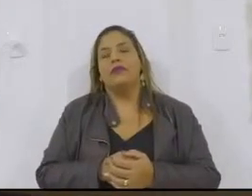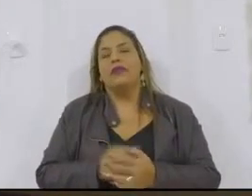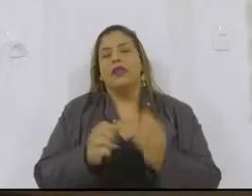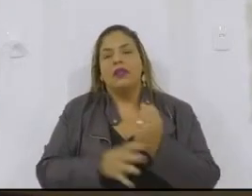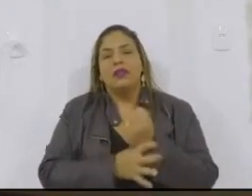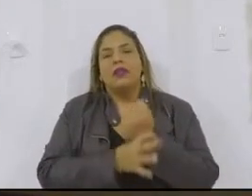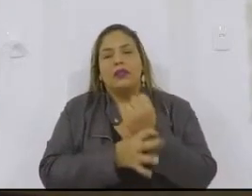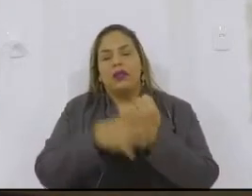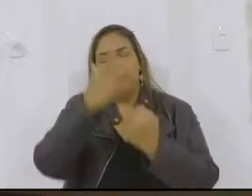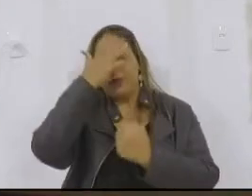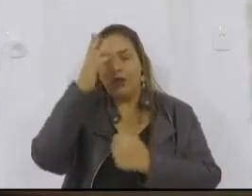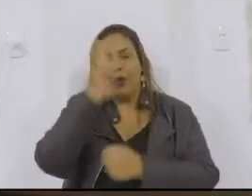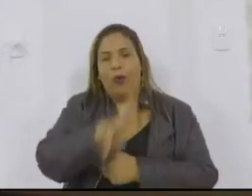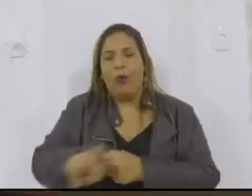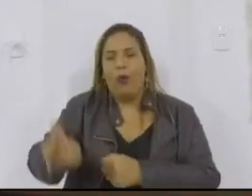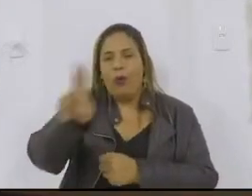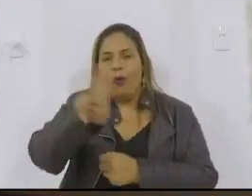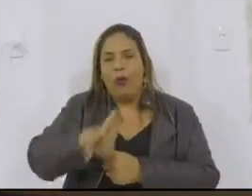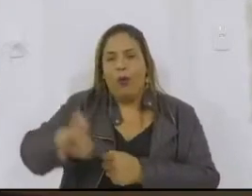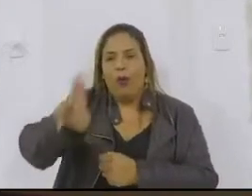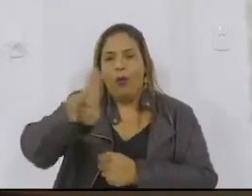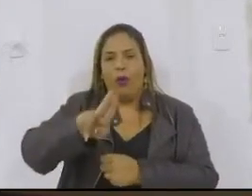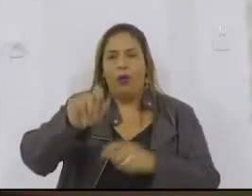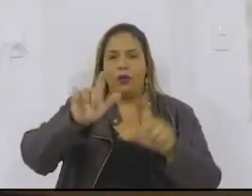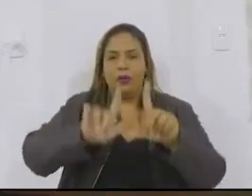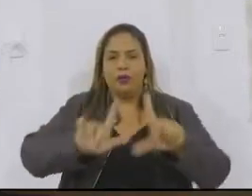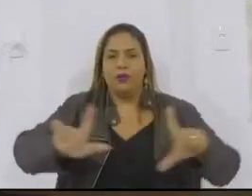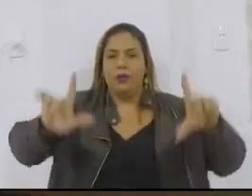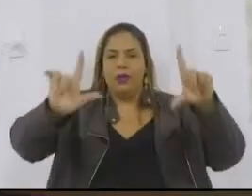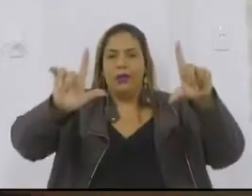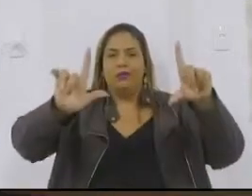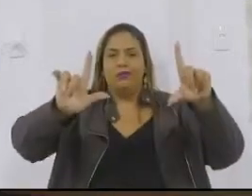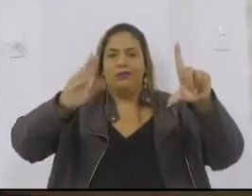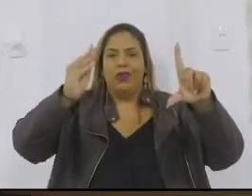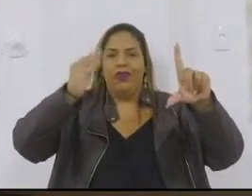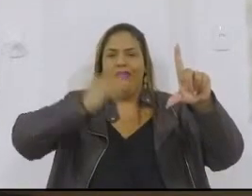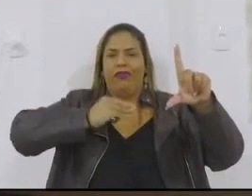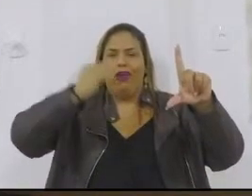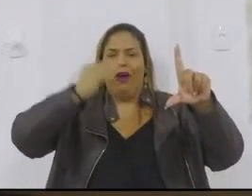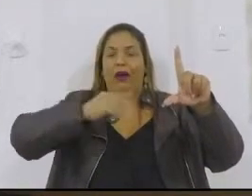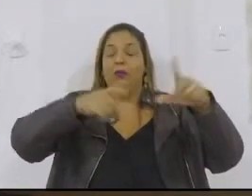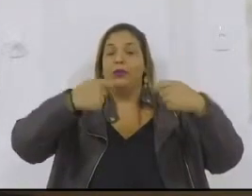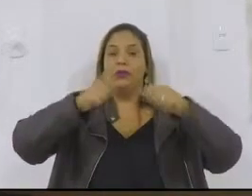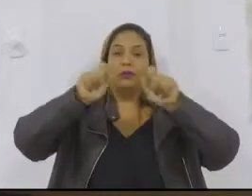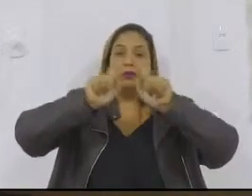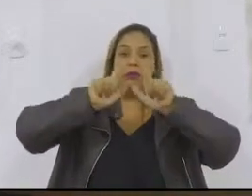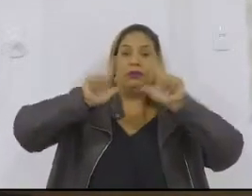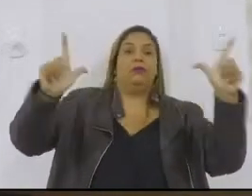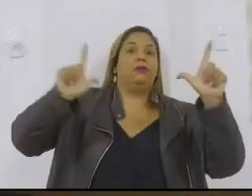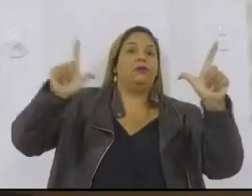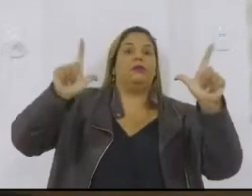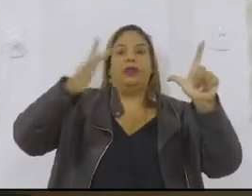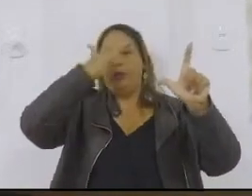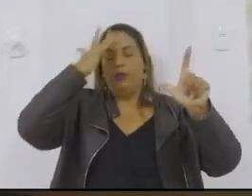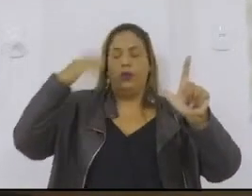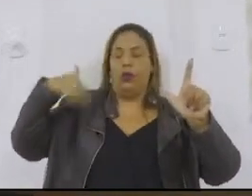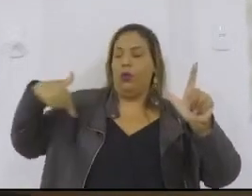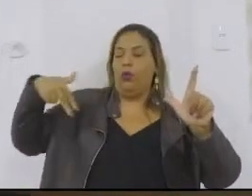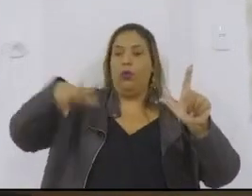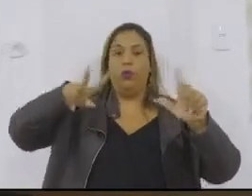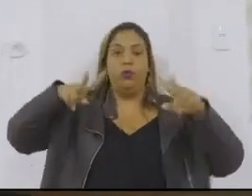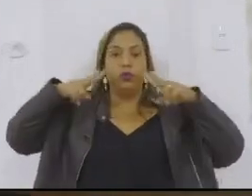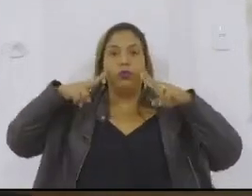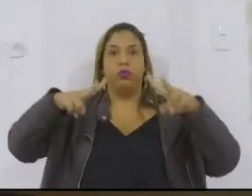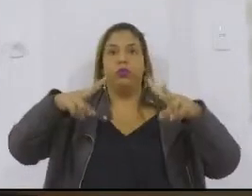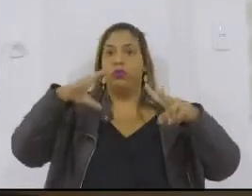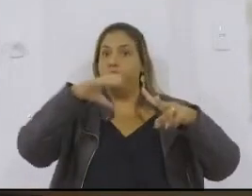usuários, já que as placas de sinalização estão com a pintura apagada e o posicionamento incorreto, comprometendo assim o entendimento